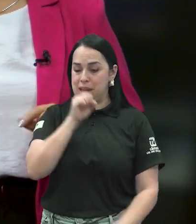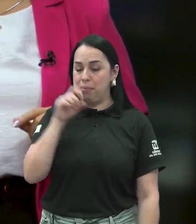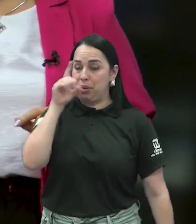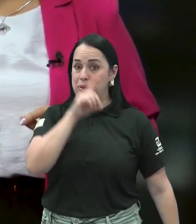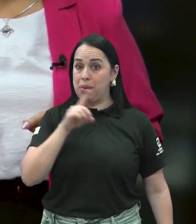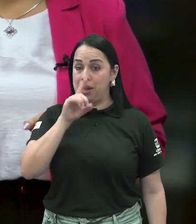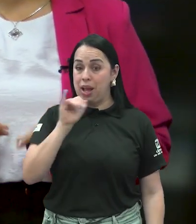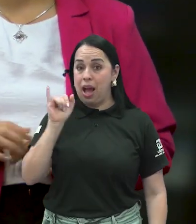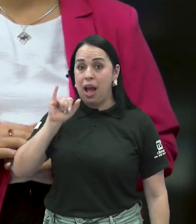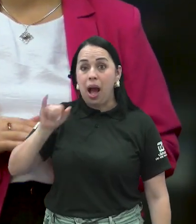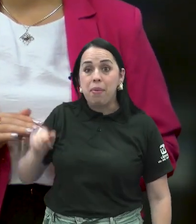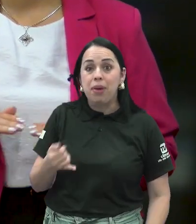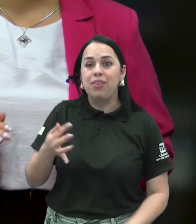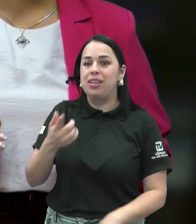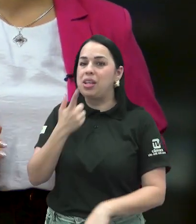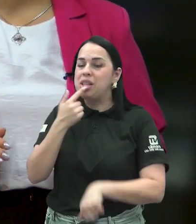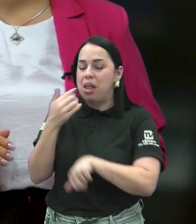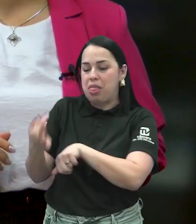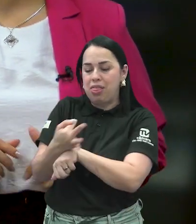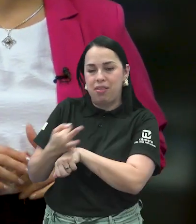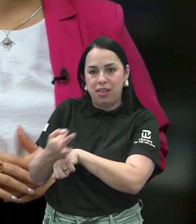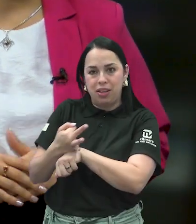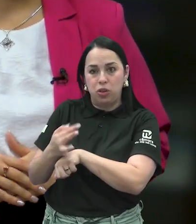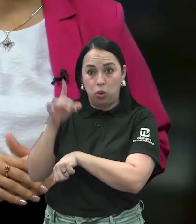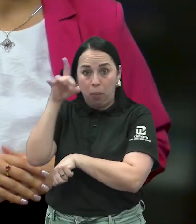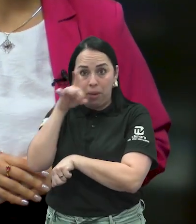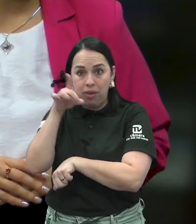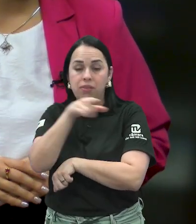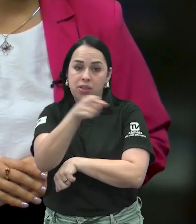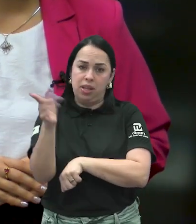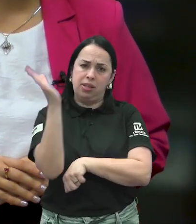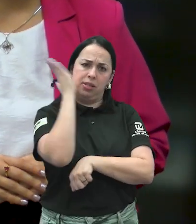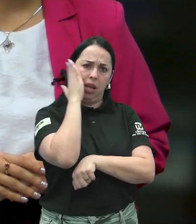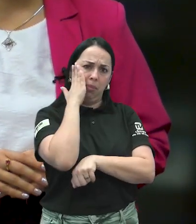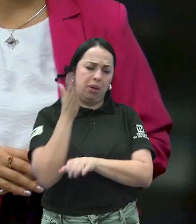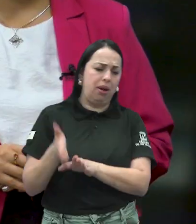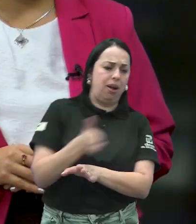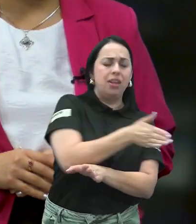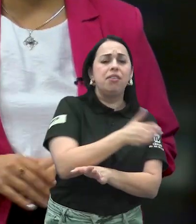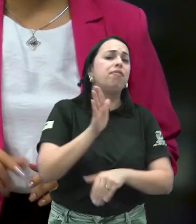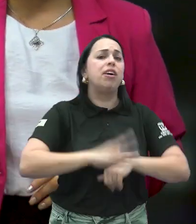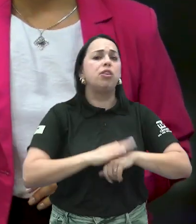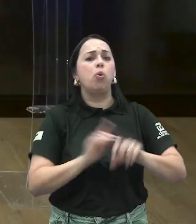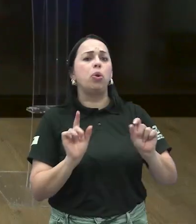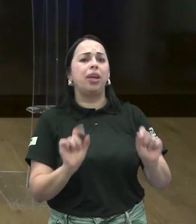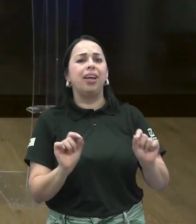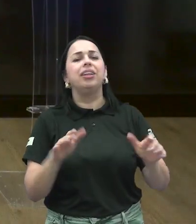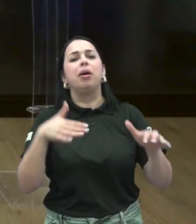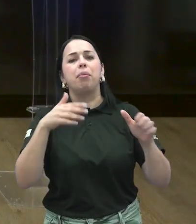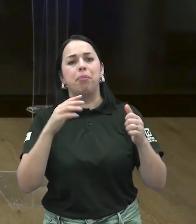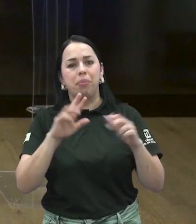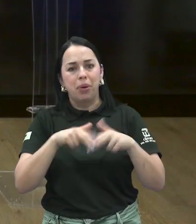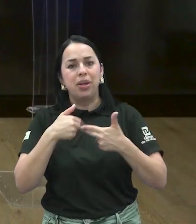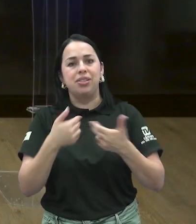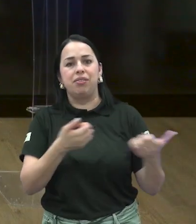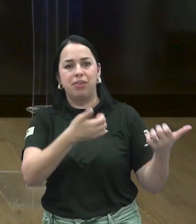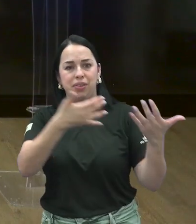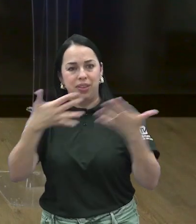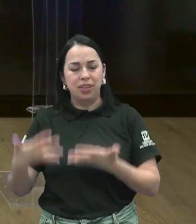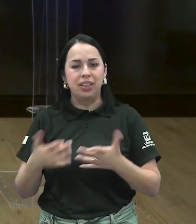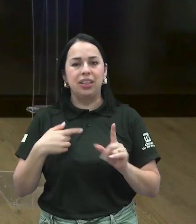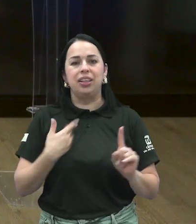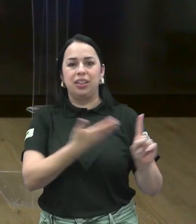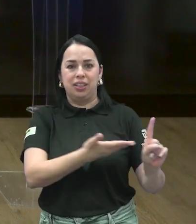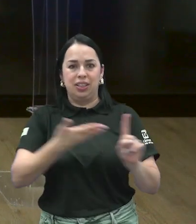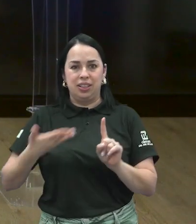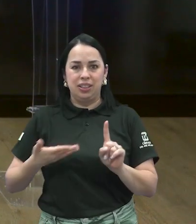de semana, além de aproveitar o feriado de 7 de setembro no domingo, você já sabe o que fazer? Então fica ligado aqui porque agora é hora